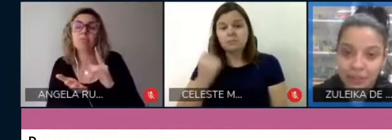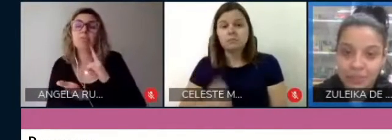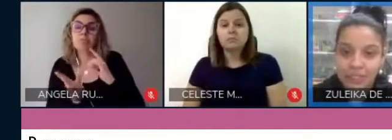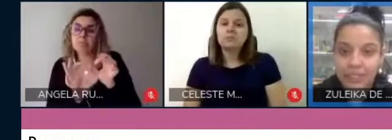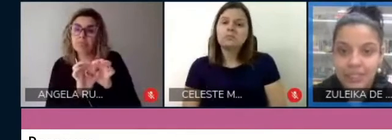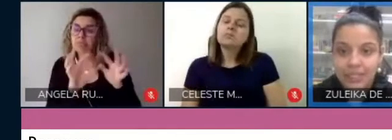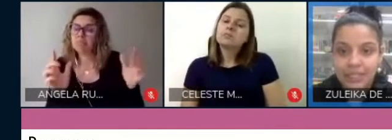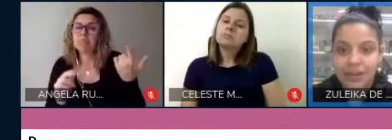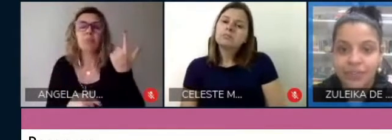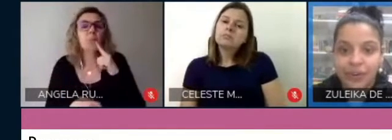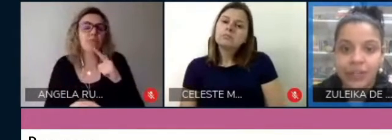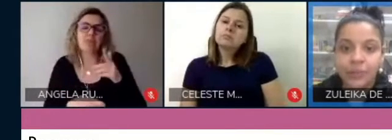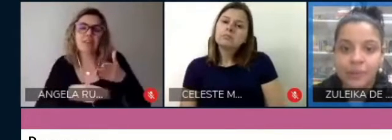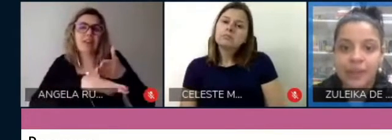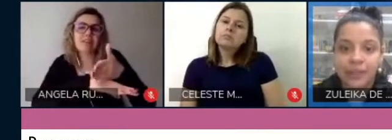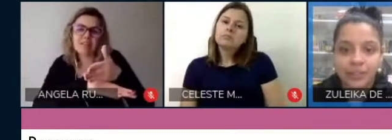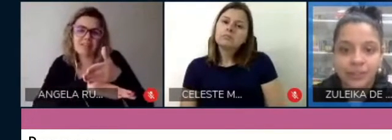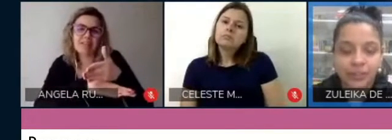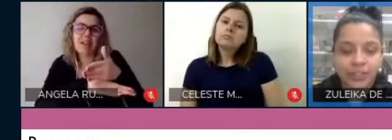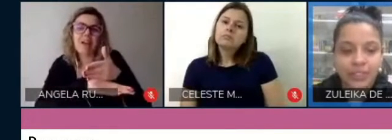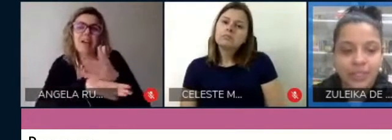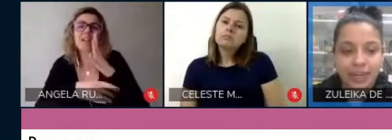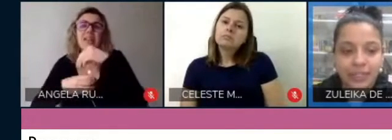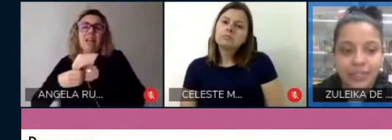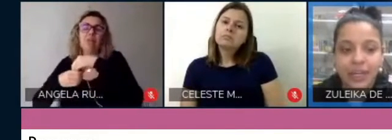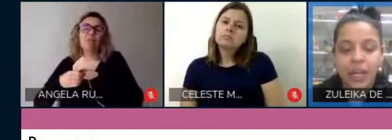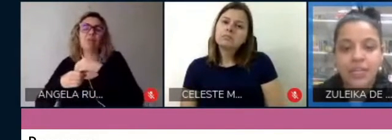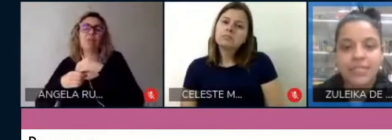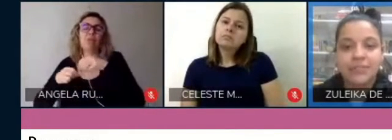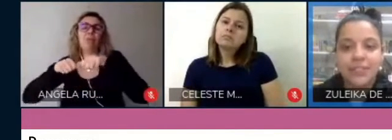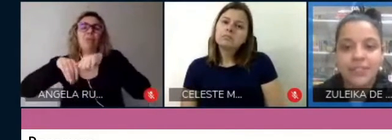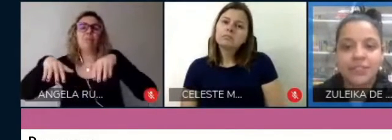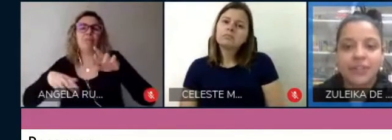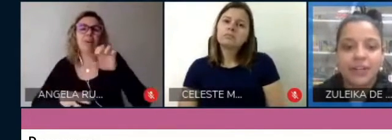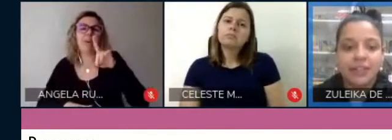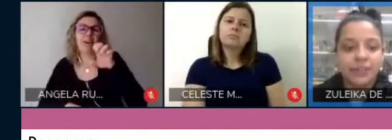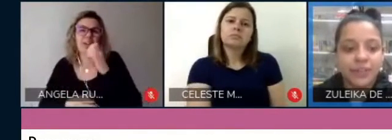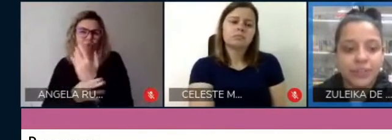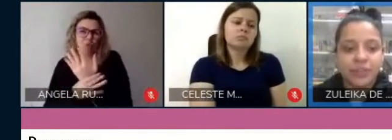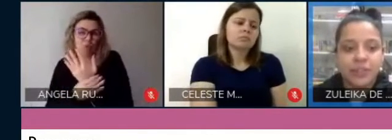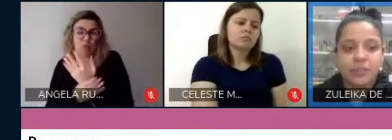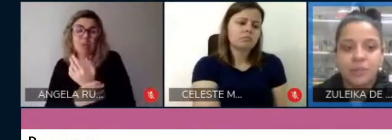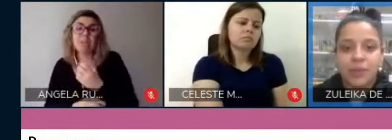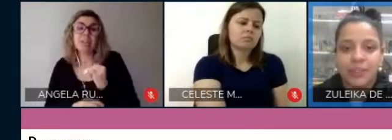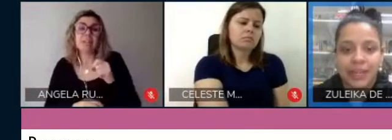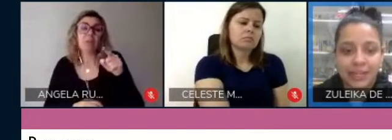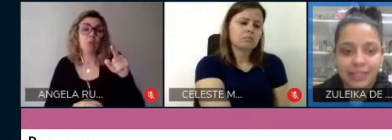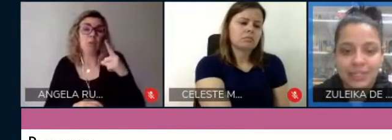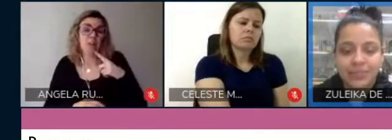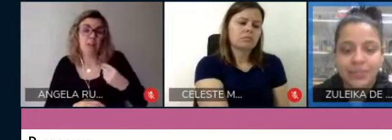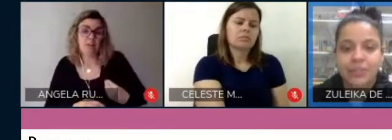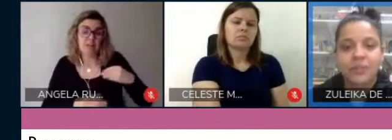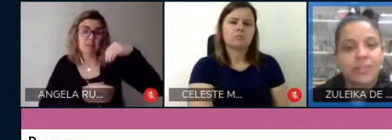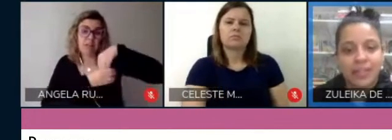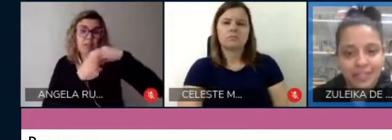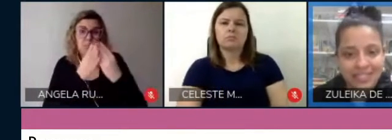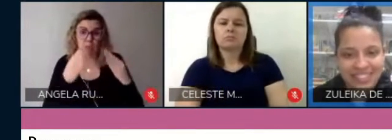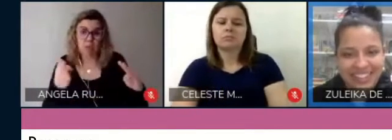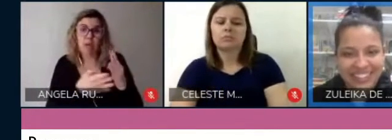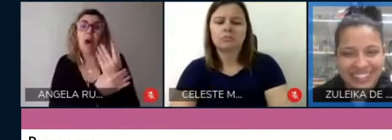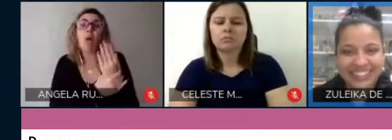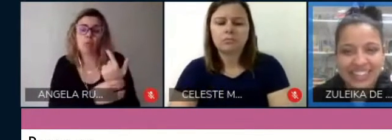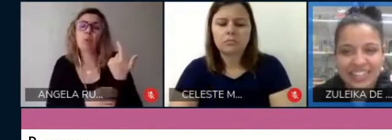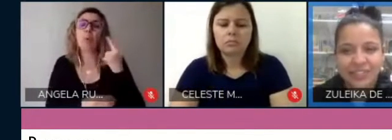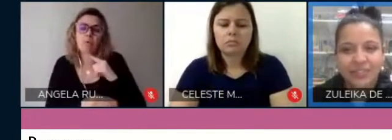disponível, mas não vai conseguir acessar fora do ambiente da universidade. Se você estiver dentro de uma das bibliotecas, você